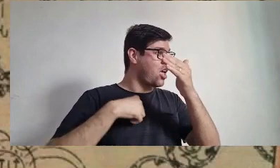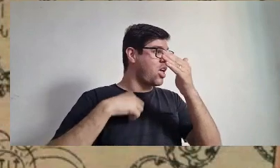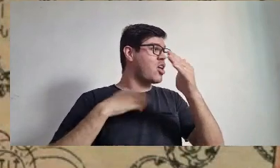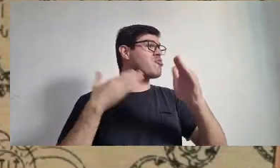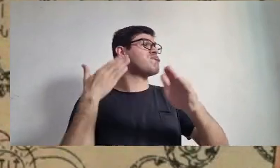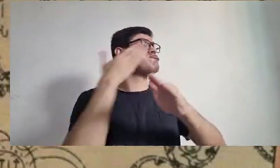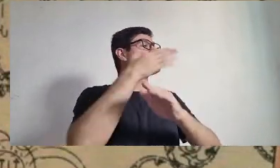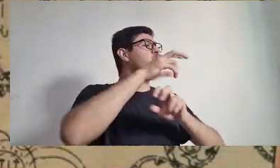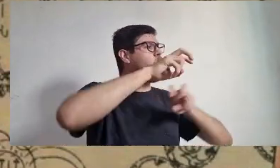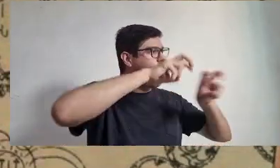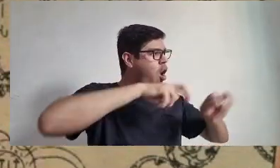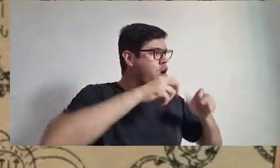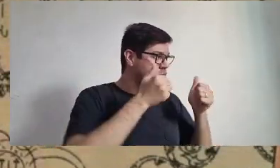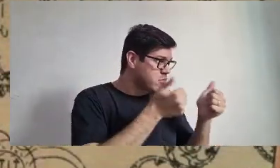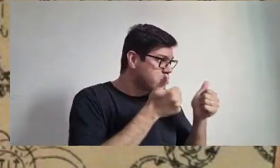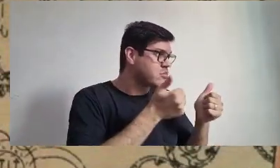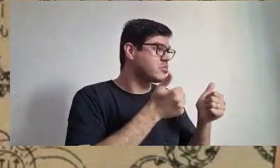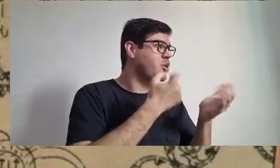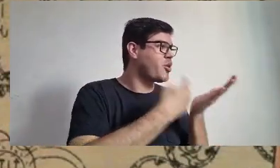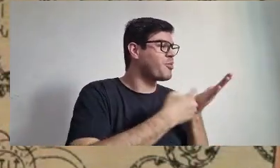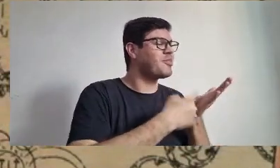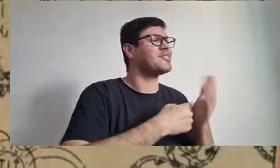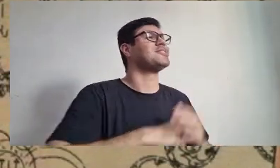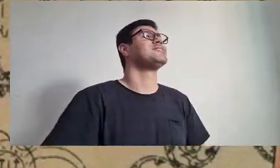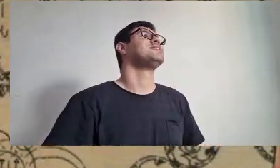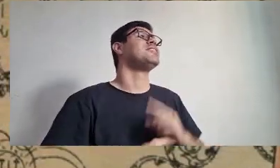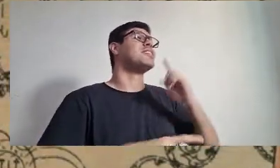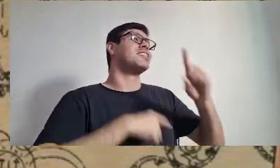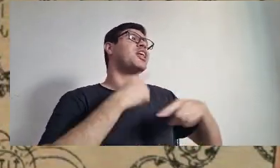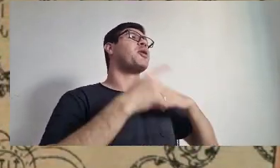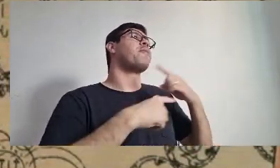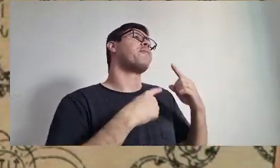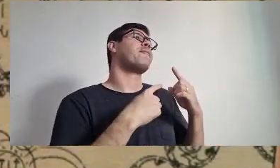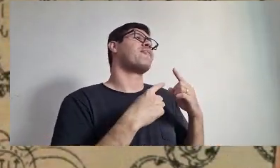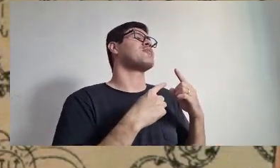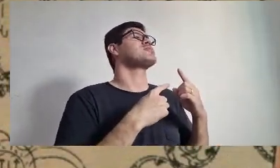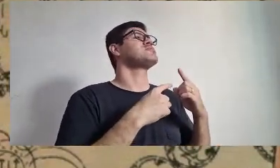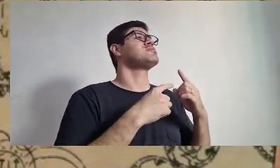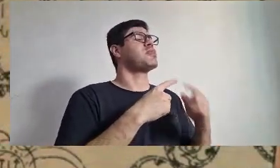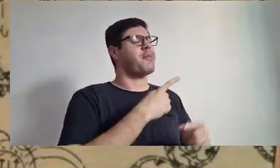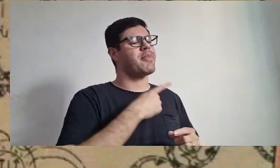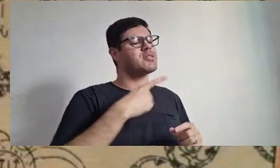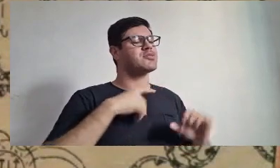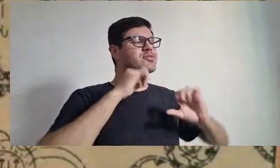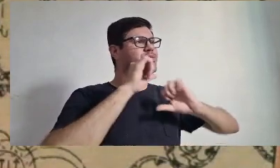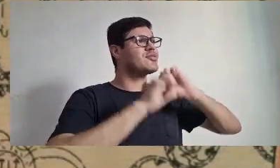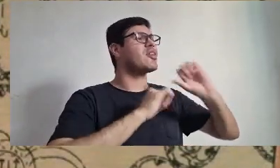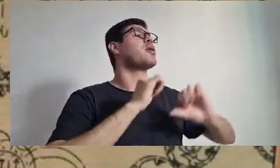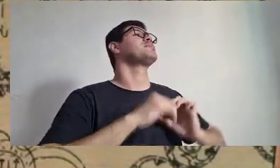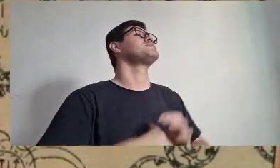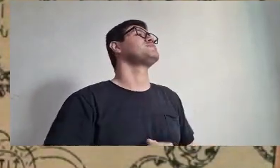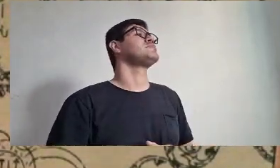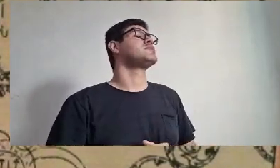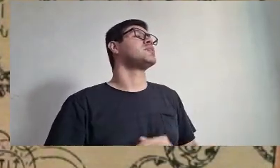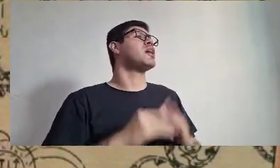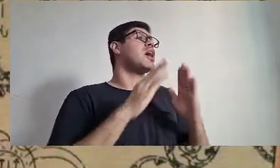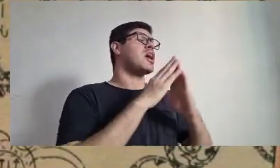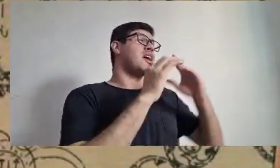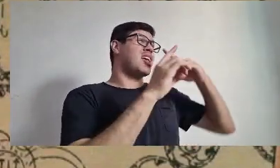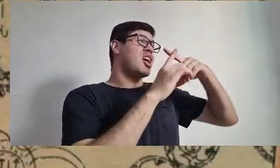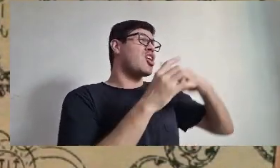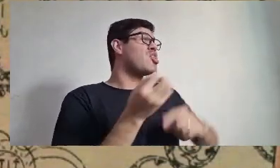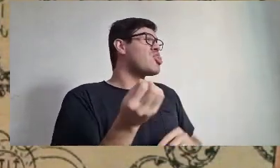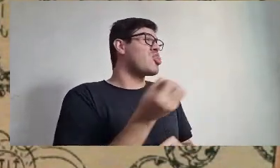voltei para a roça. Da roça eu saí direto para o ministério, porque naquele tempo, Gil, a igreja era nova,